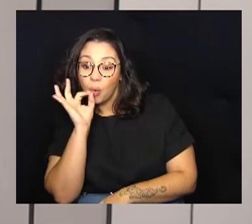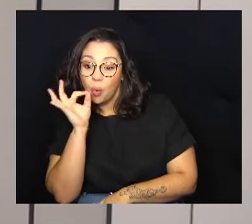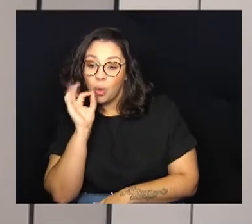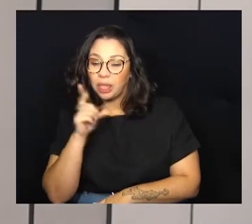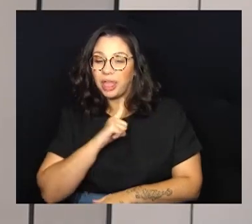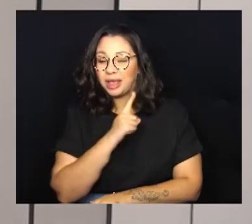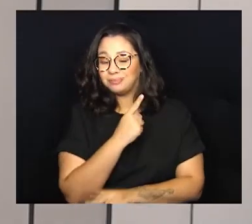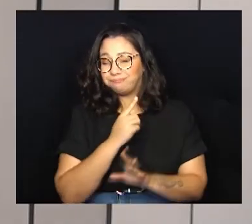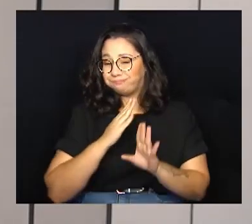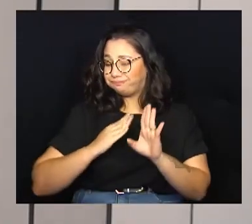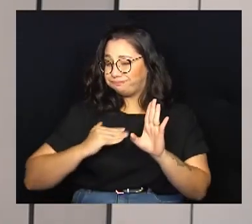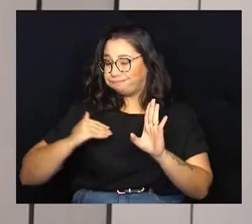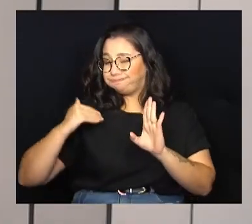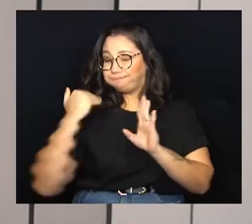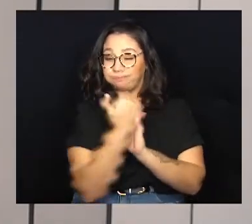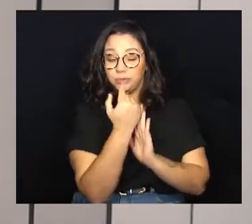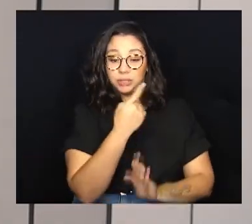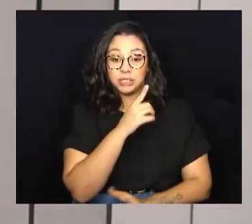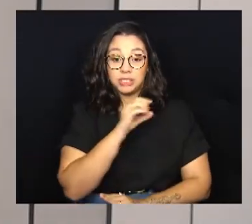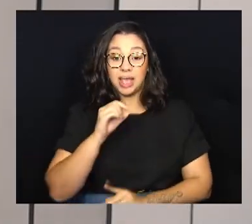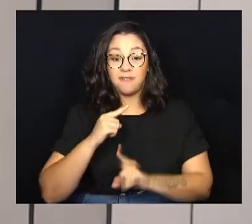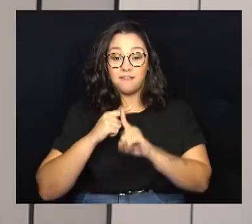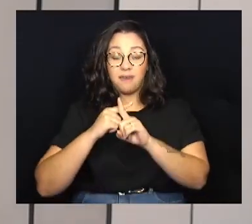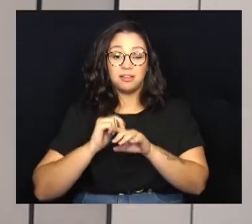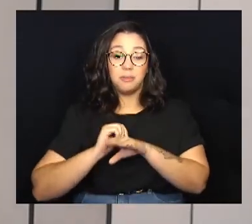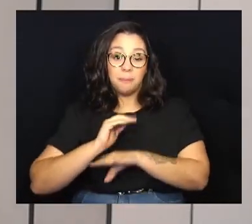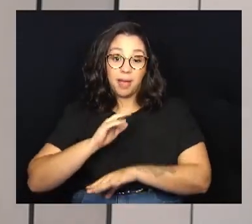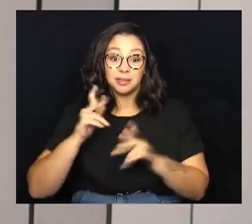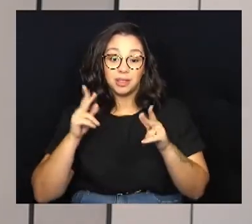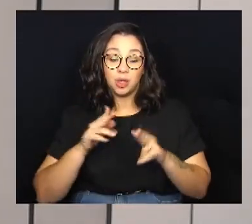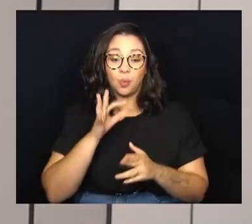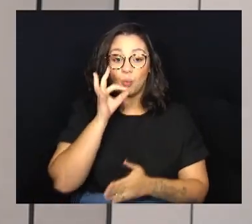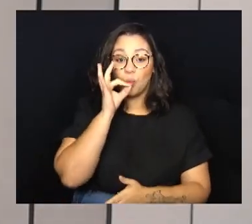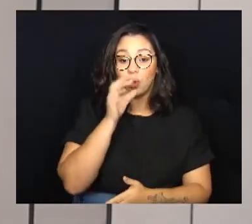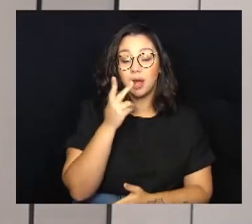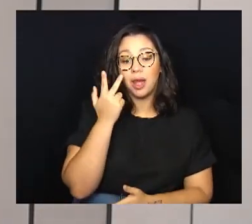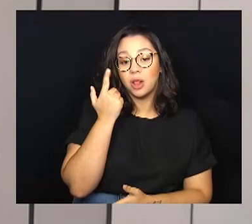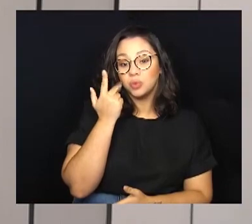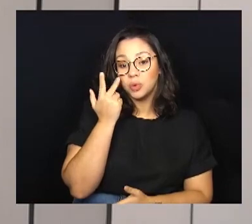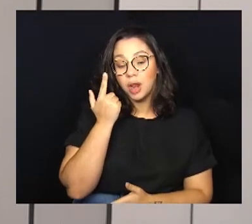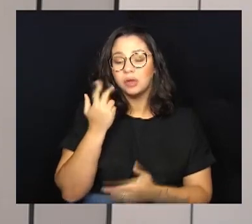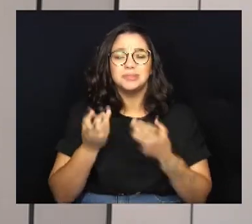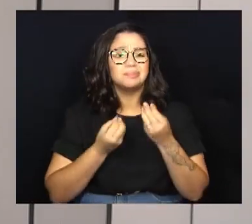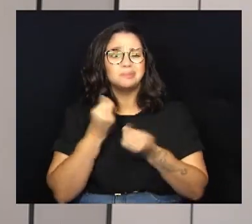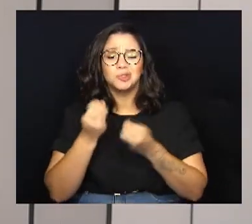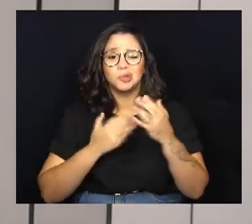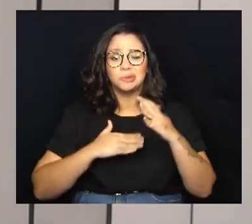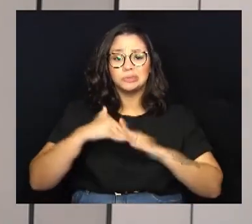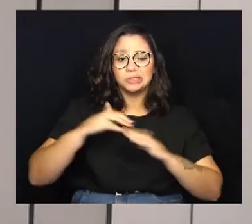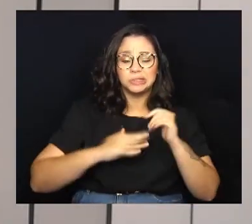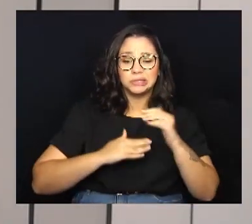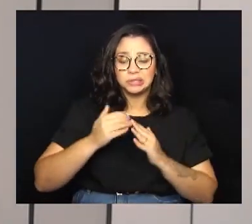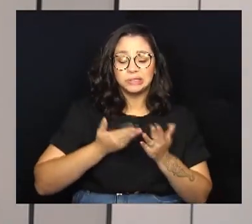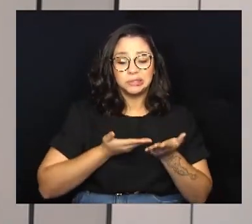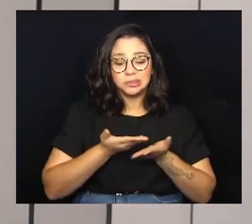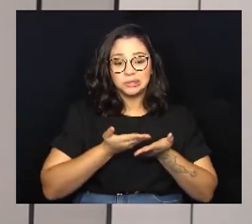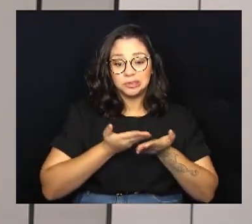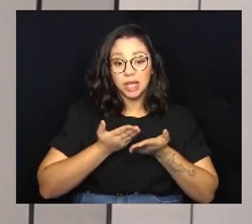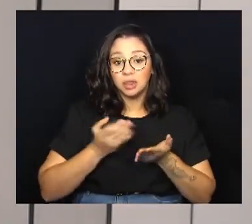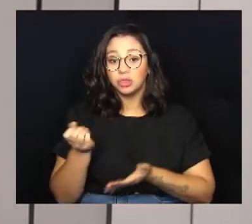em grandes centros urbanos. O canabinoide sintético, segundo órgãos internacionais de saúde,